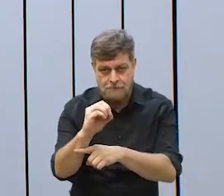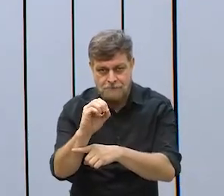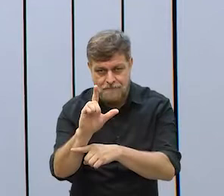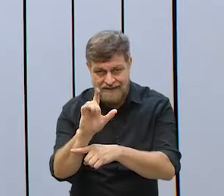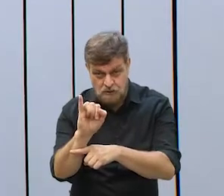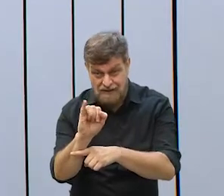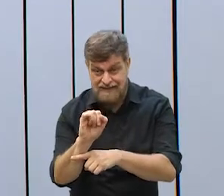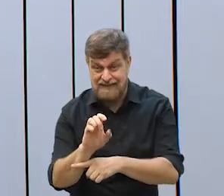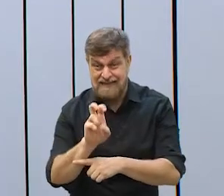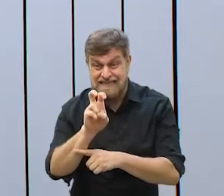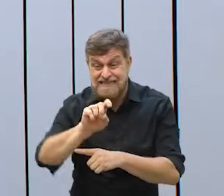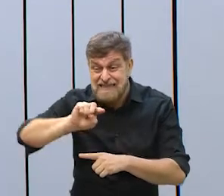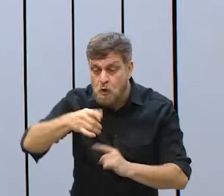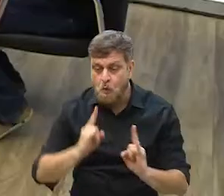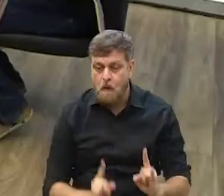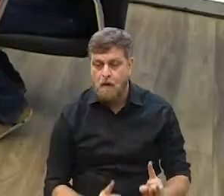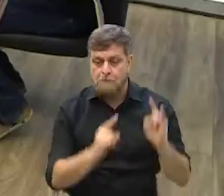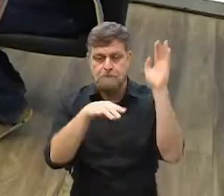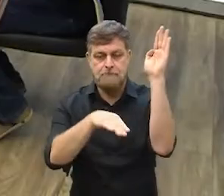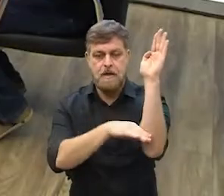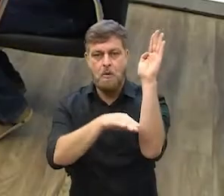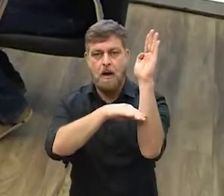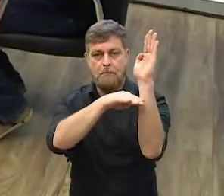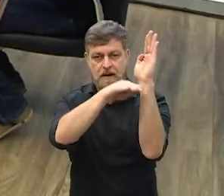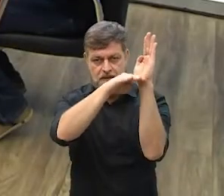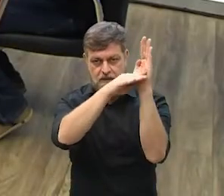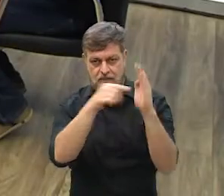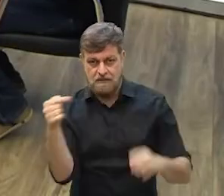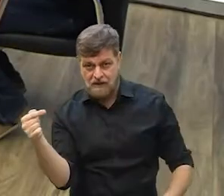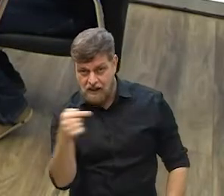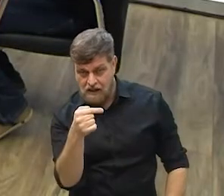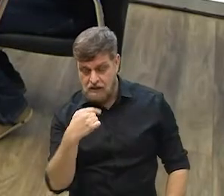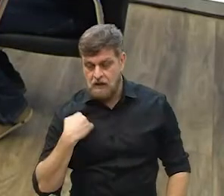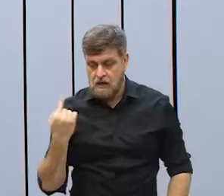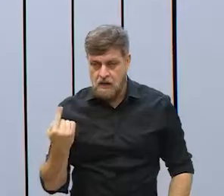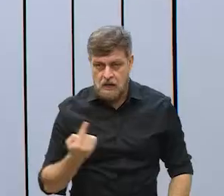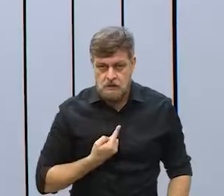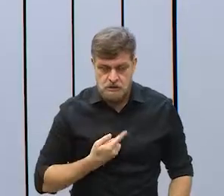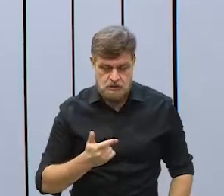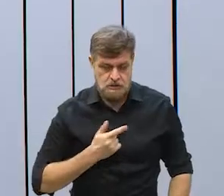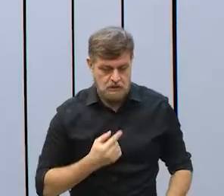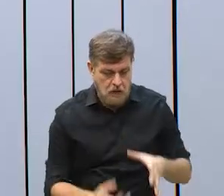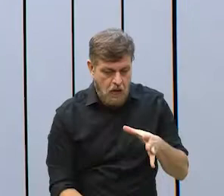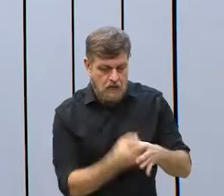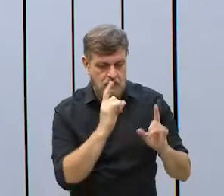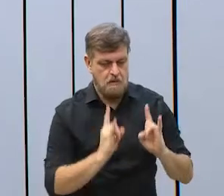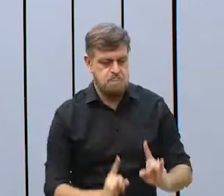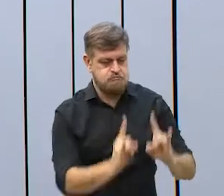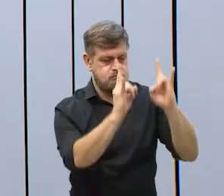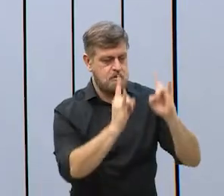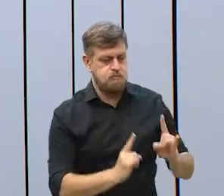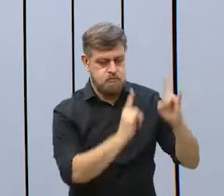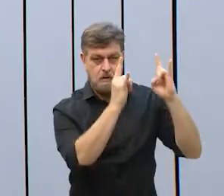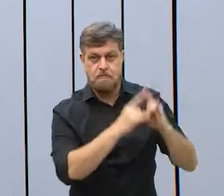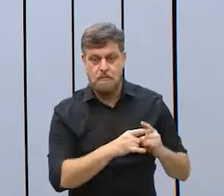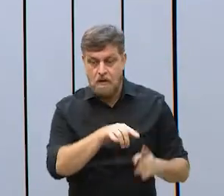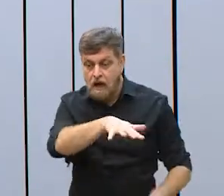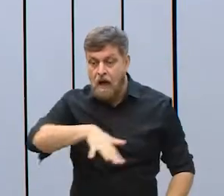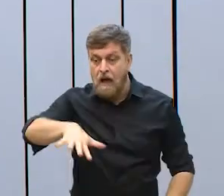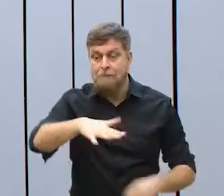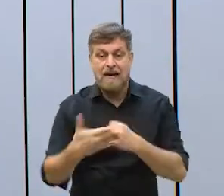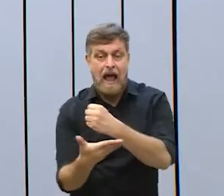mil apartamentos. A gente desenvolve um local como o Bassoli e nós não desenvolvemos